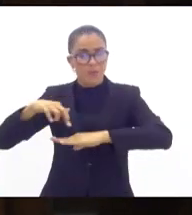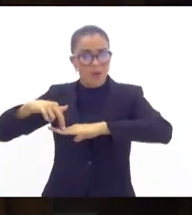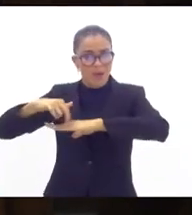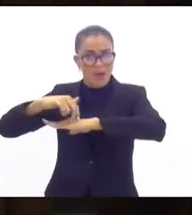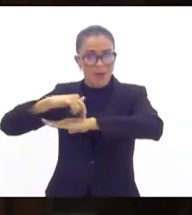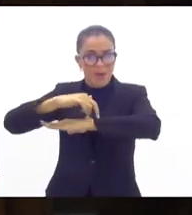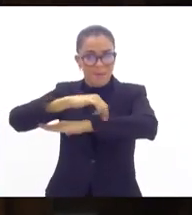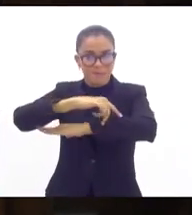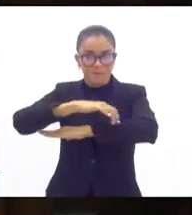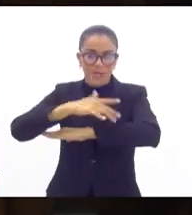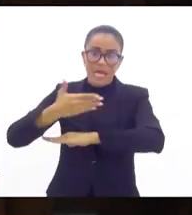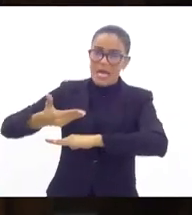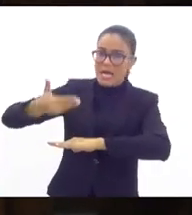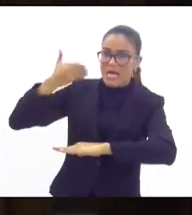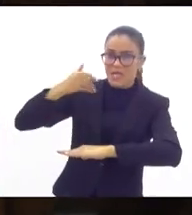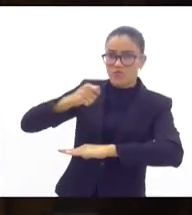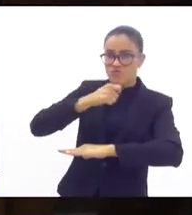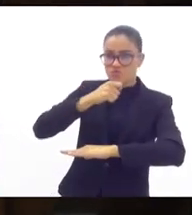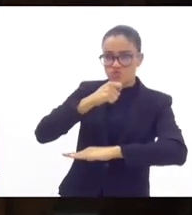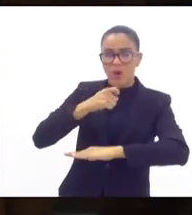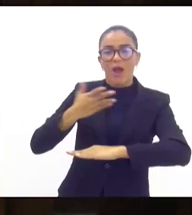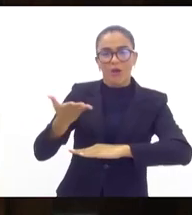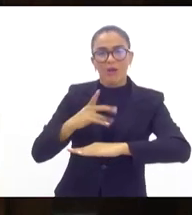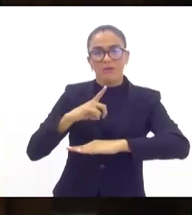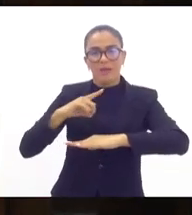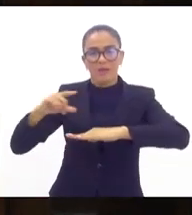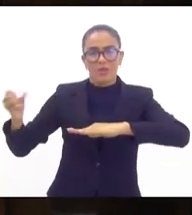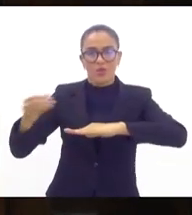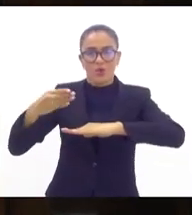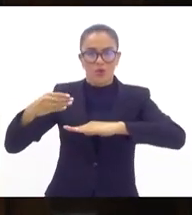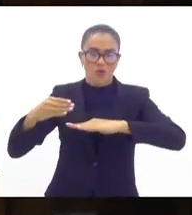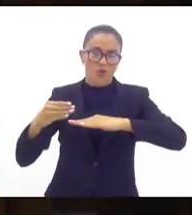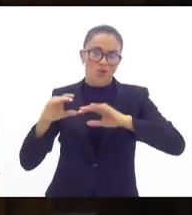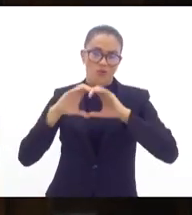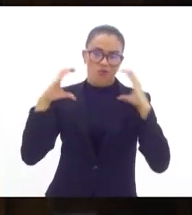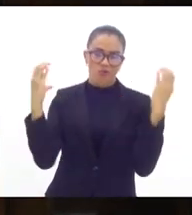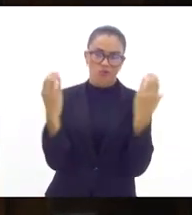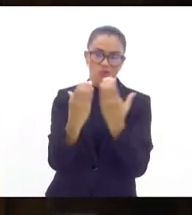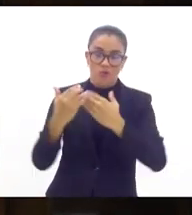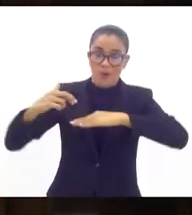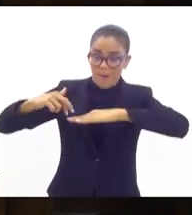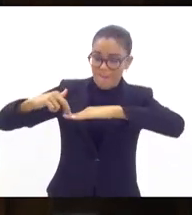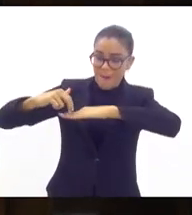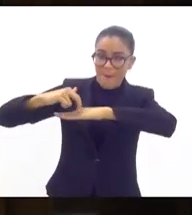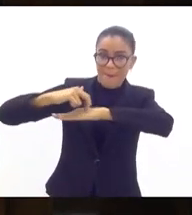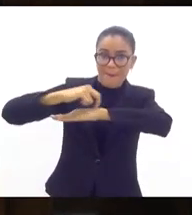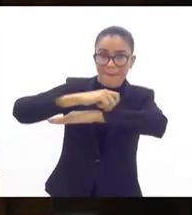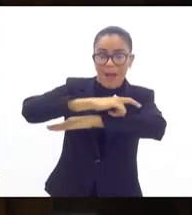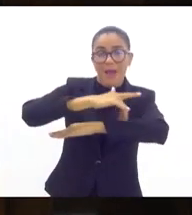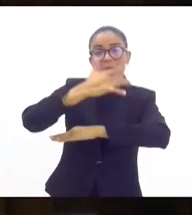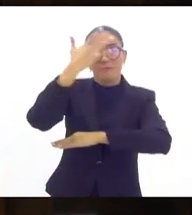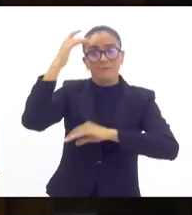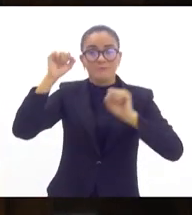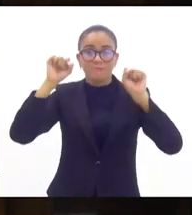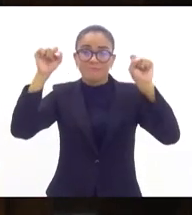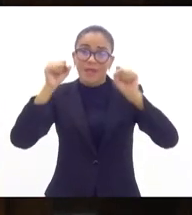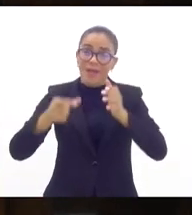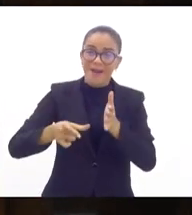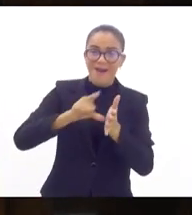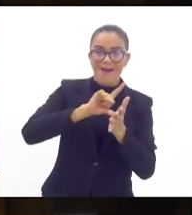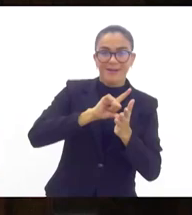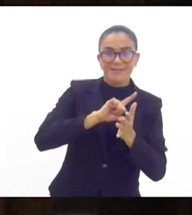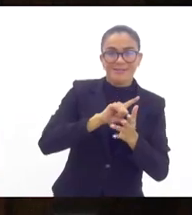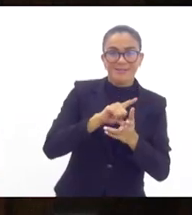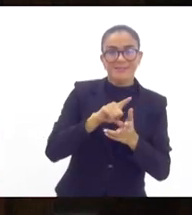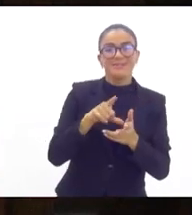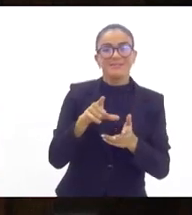foi que não existia antes que existe agora nesse novo Maracanã exatamente para os torcedores ficarem ali antes das partidas e